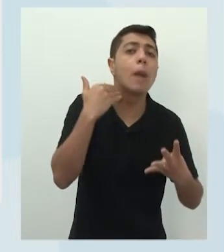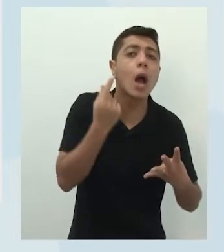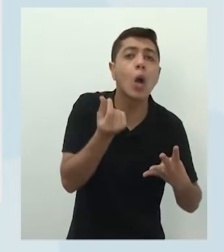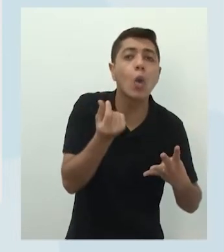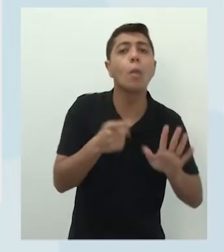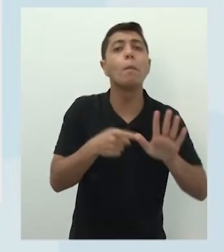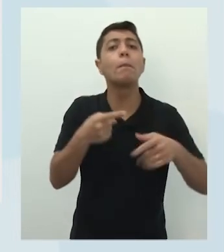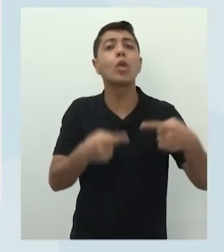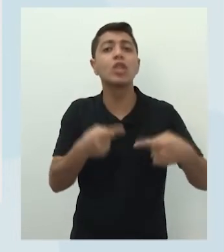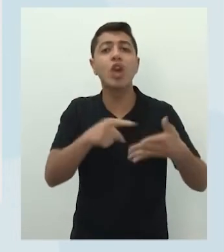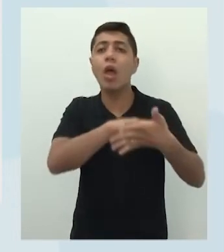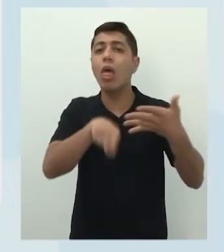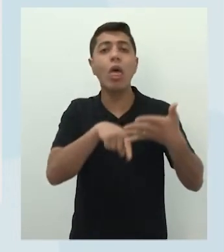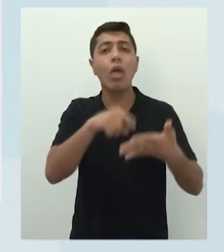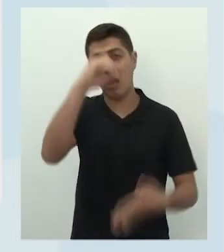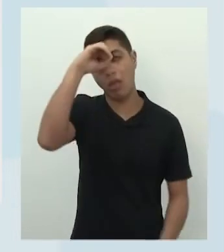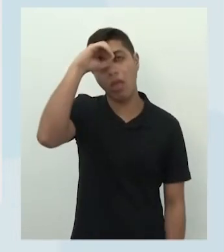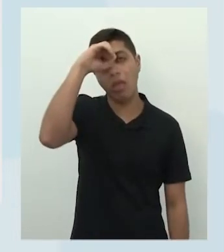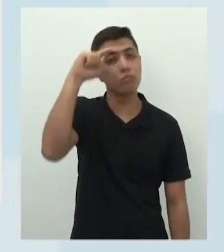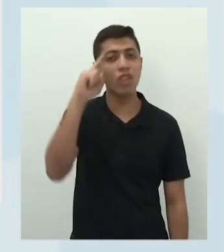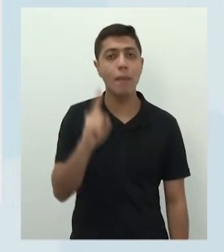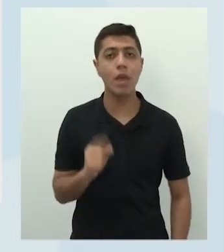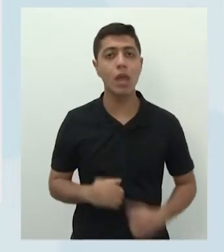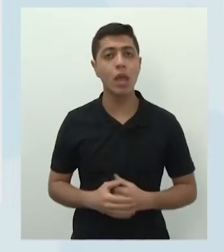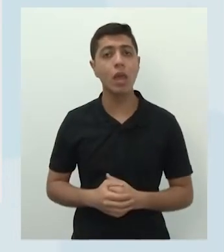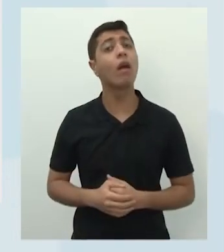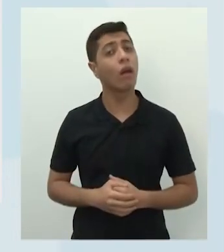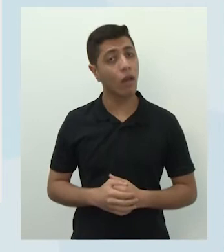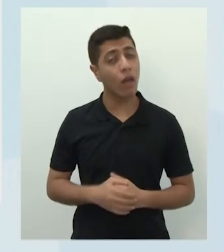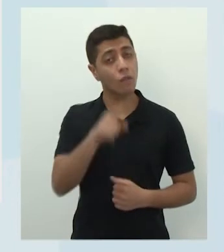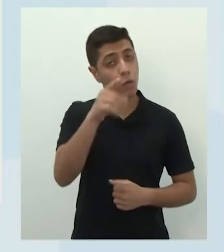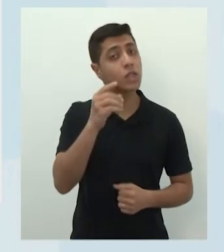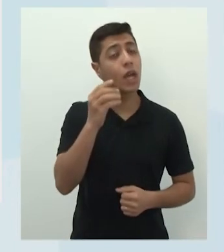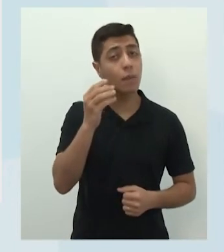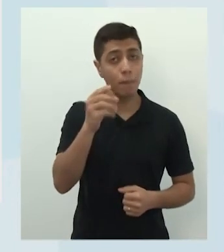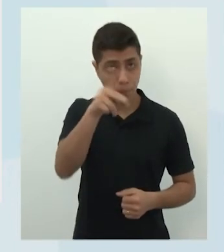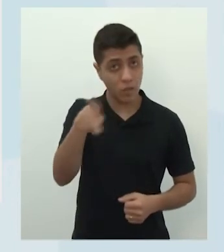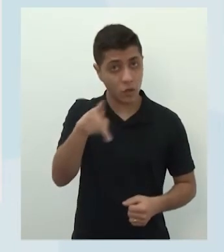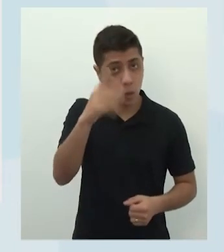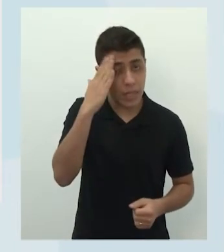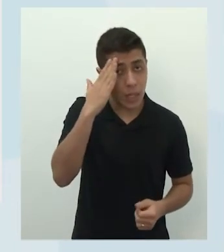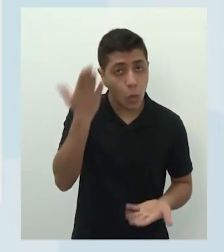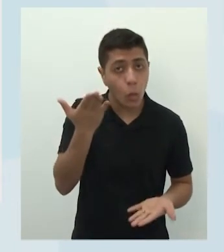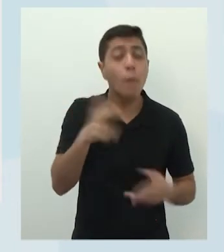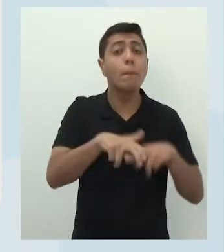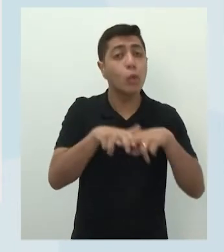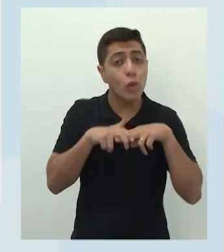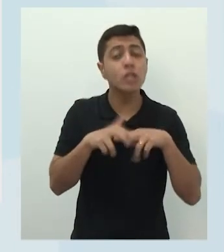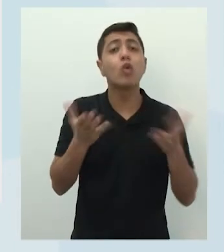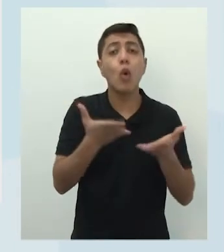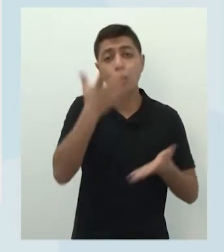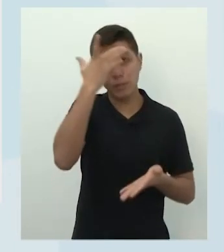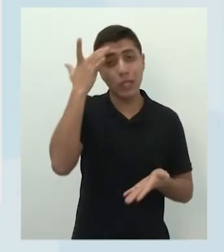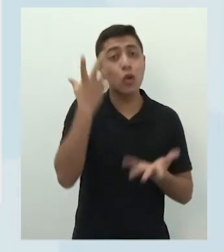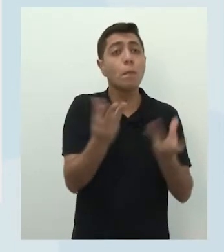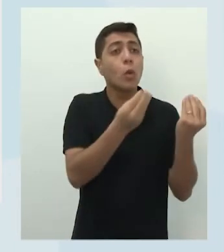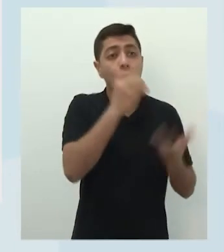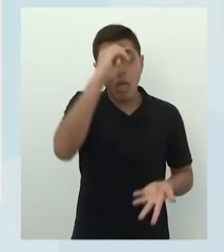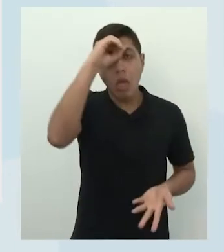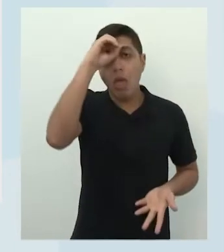usar. Né? Você pode dar uma lidinha aí, são mais de 7.800 respostas de estudantes americanos mostrando que eles